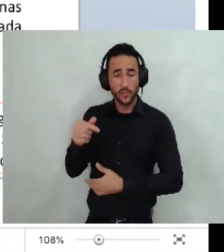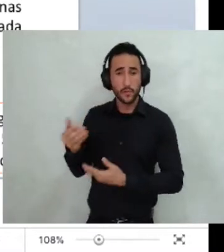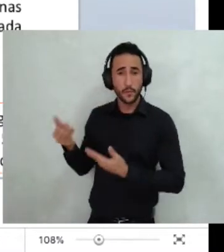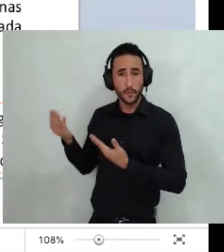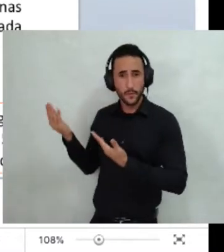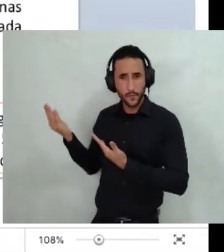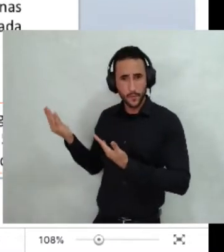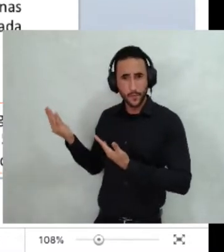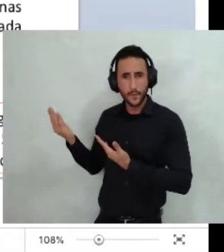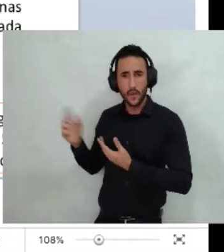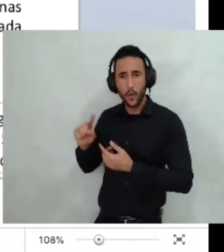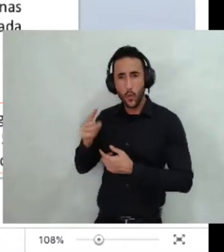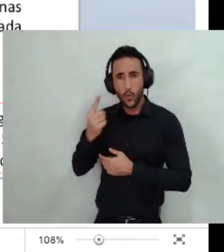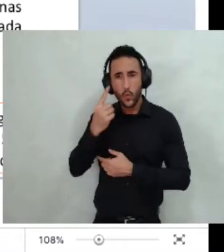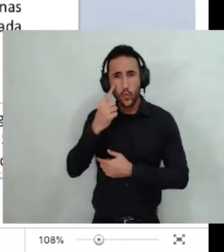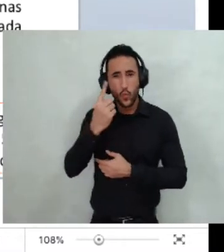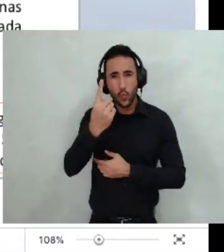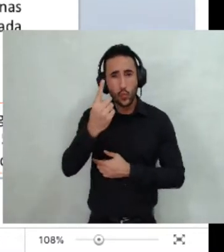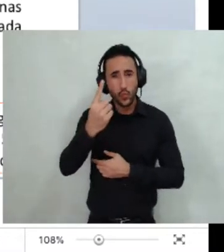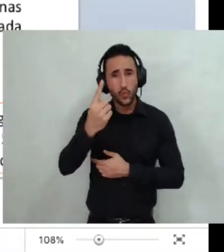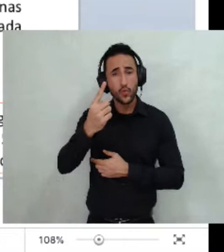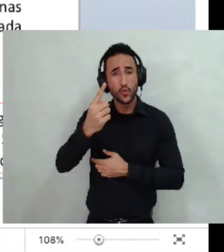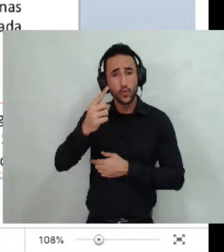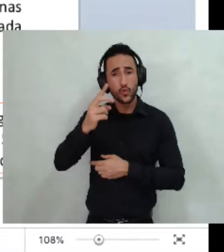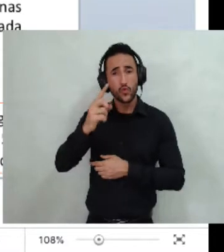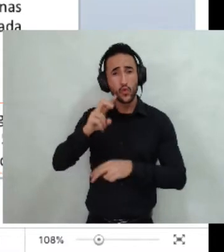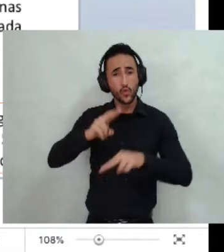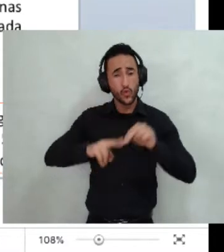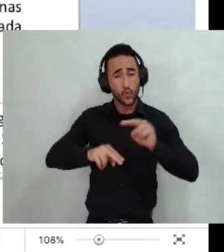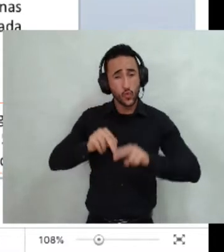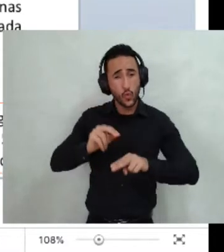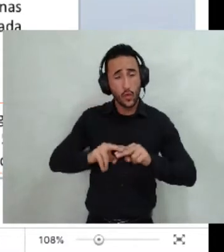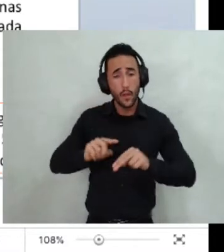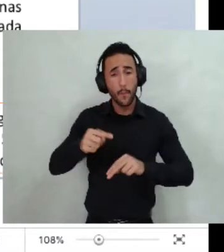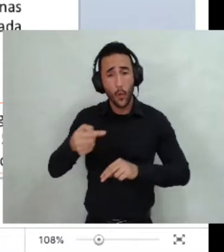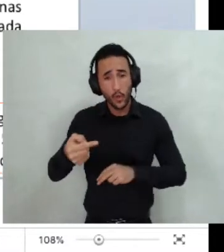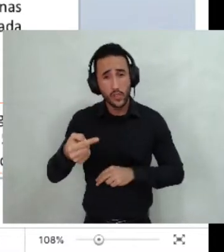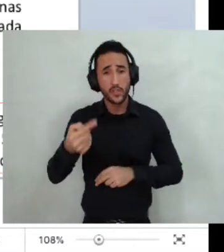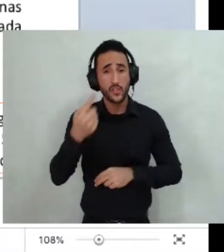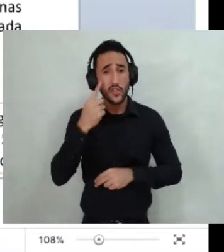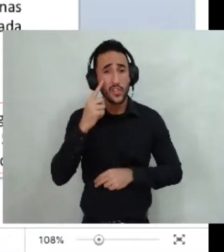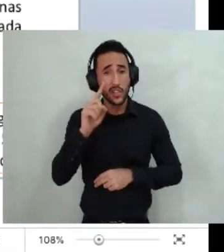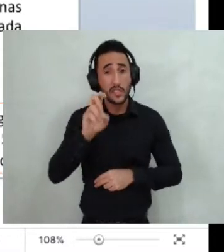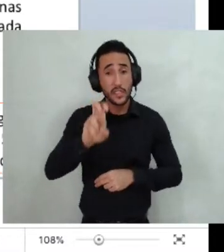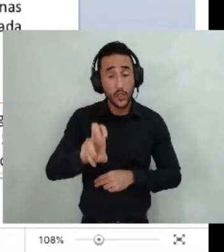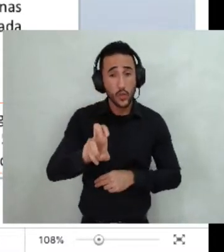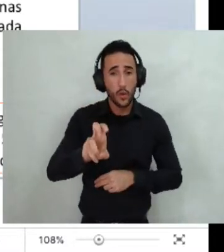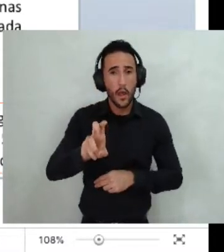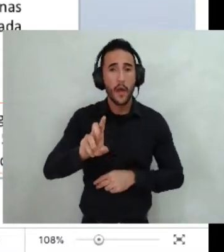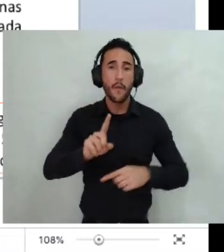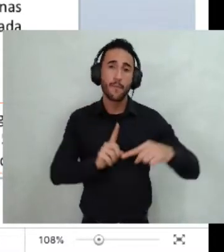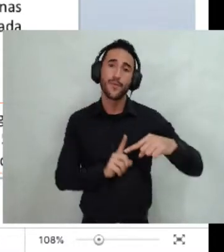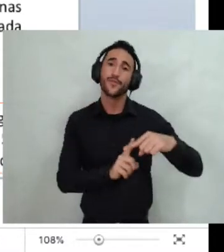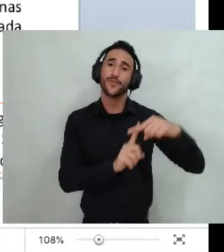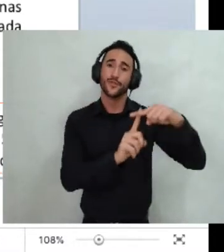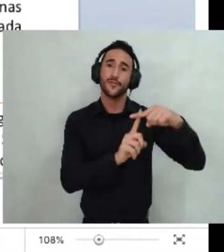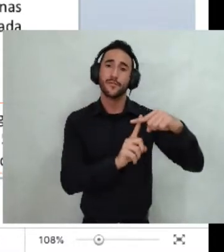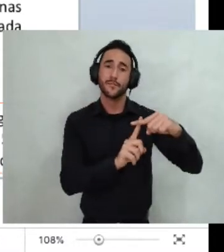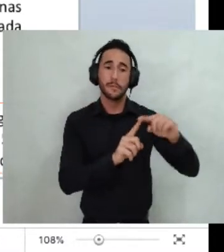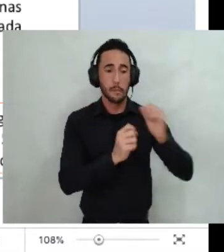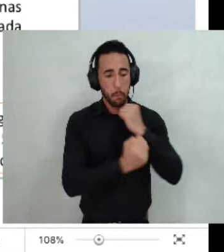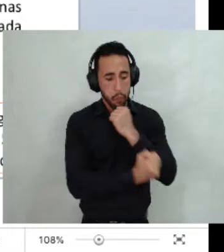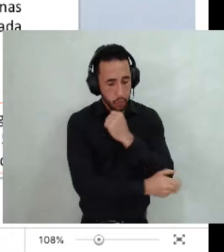de junho, negativo no SUAB, e que no dia 5 ele foi positivo nas fezes, um paciente hospitalizado com